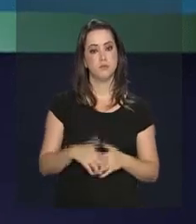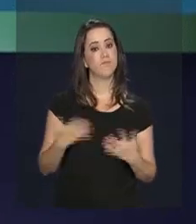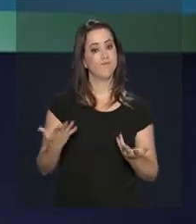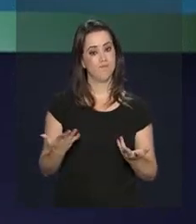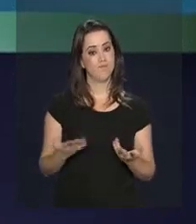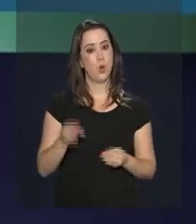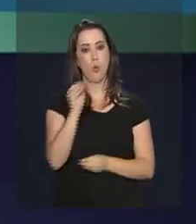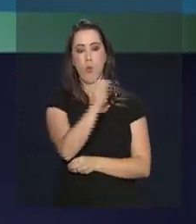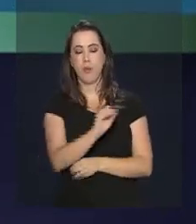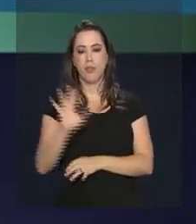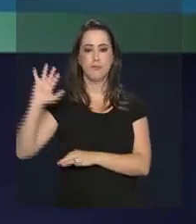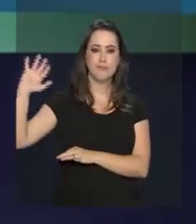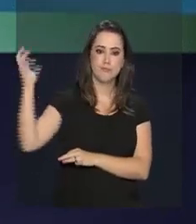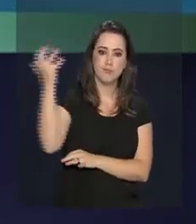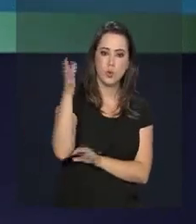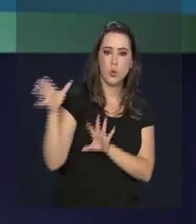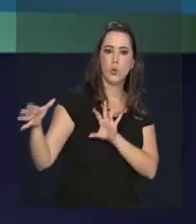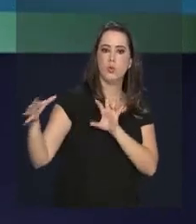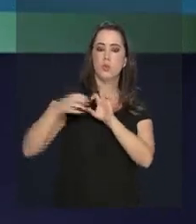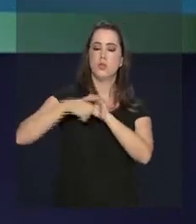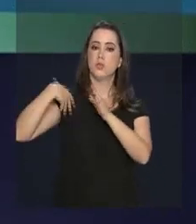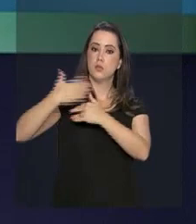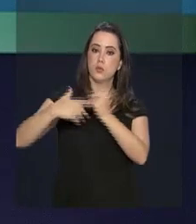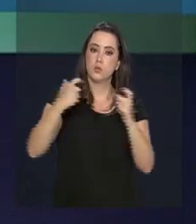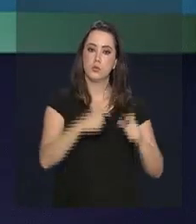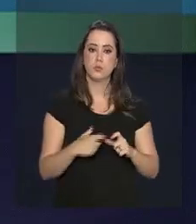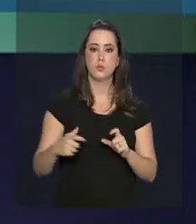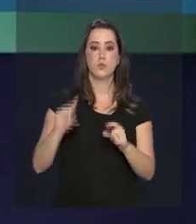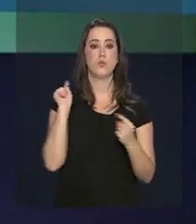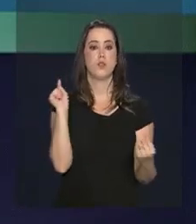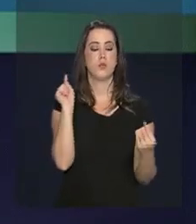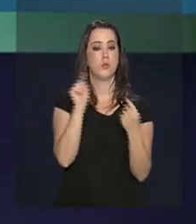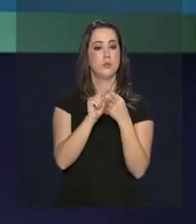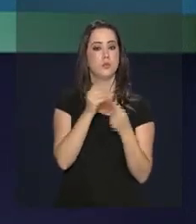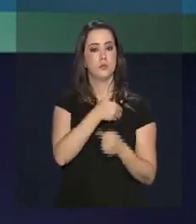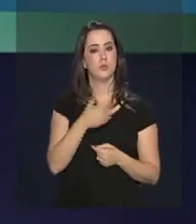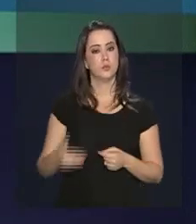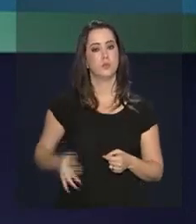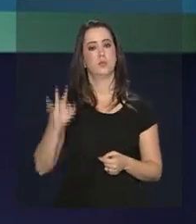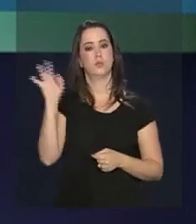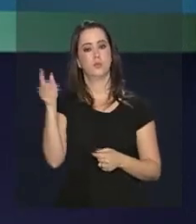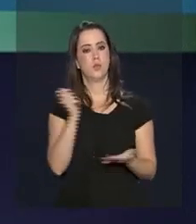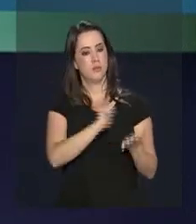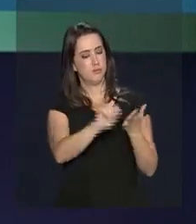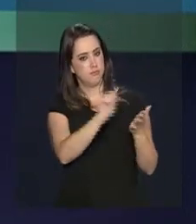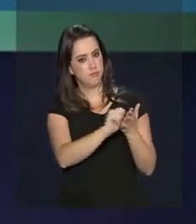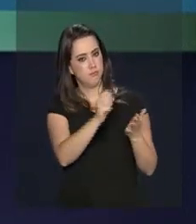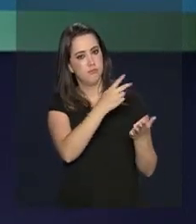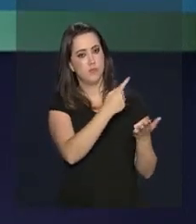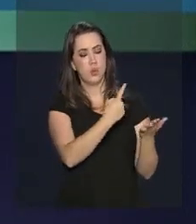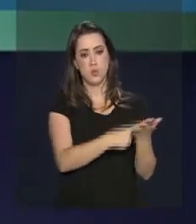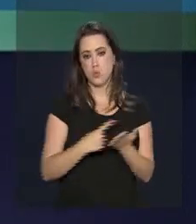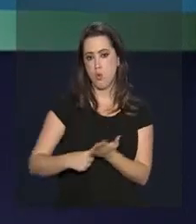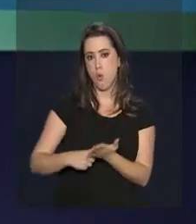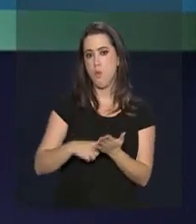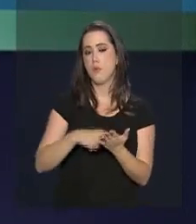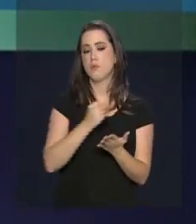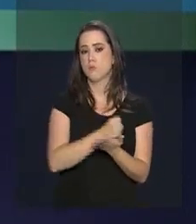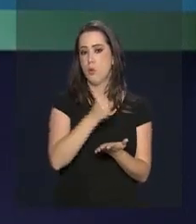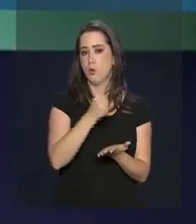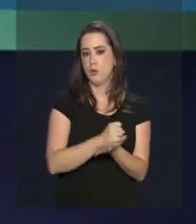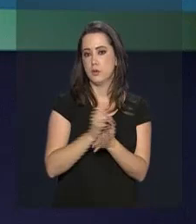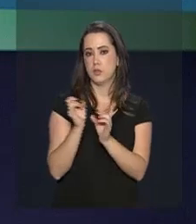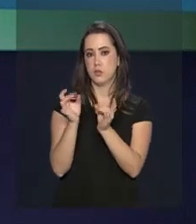conservação da natureza aliada ao desenvolvimento local essa é a meta do governo federal com a assinatura dos contratos de concessão